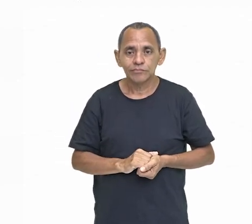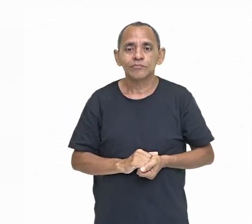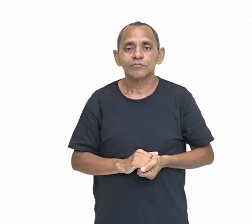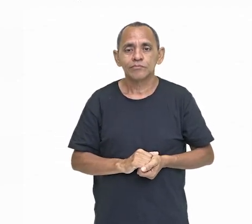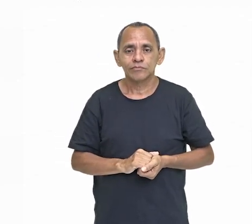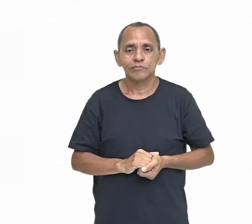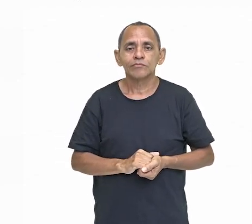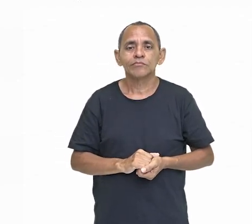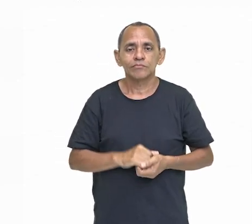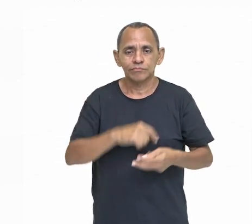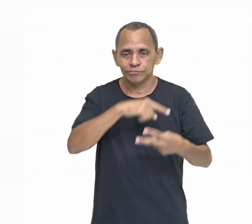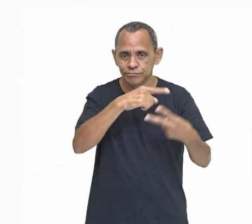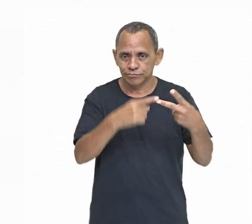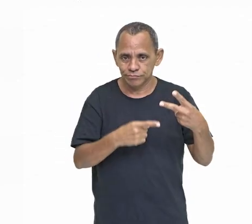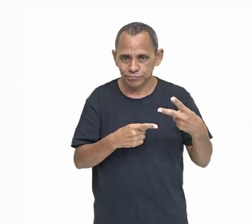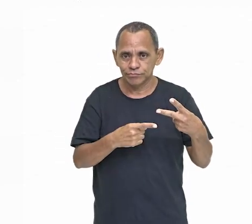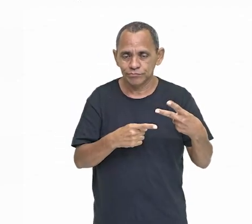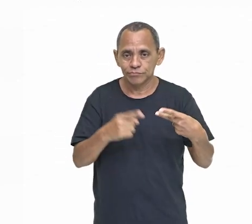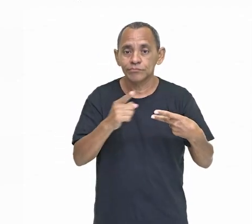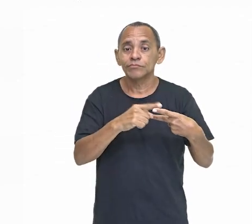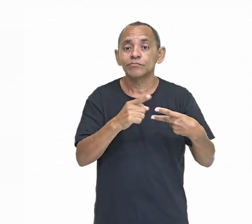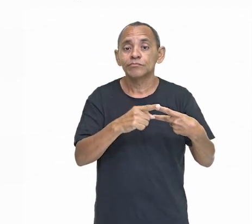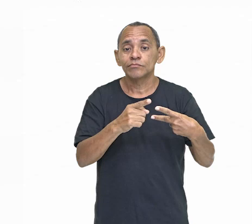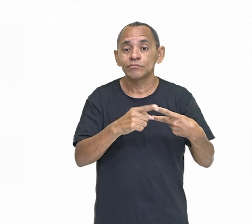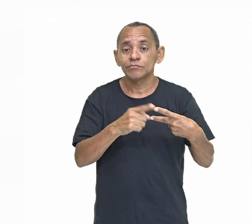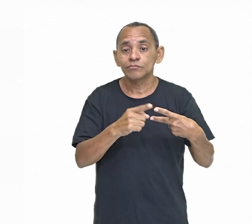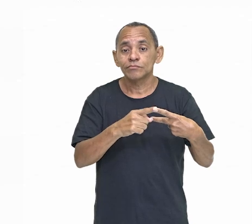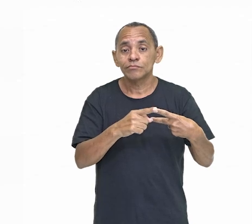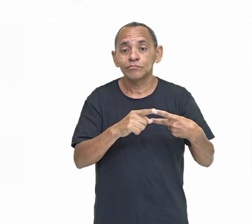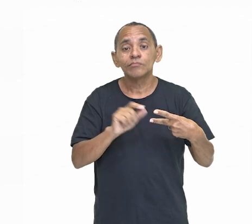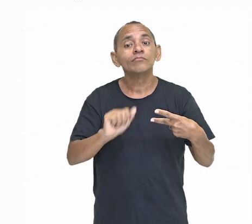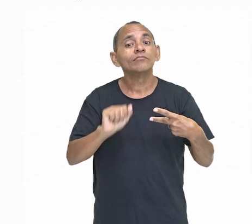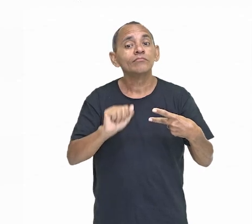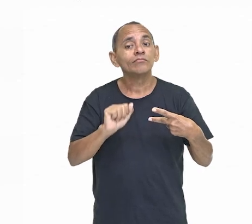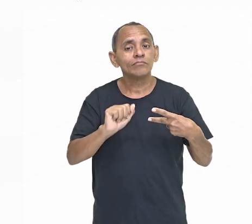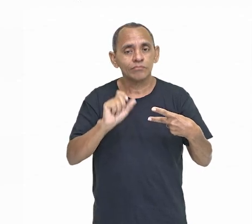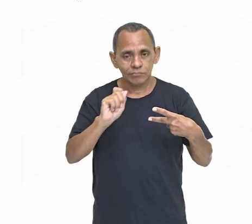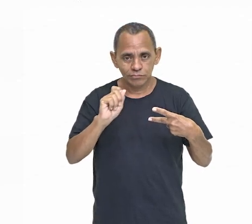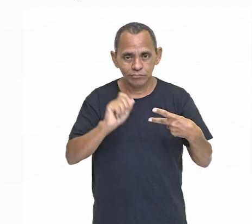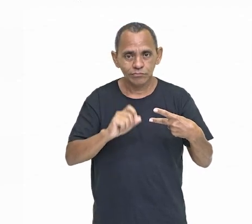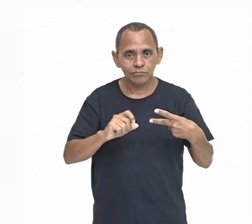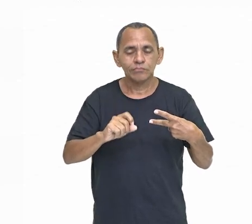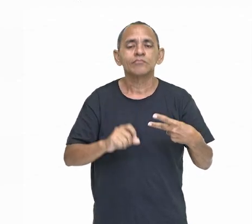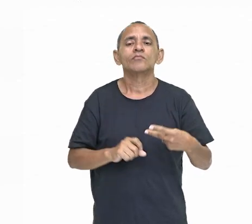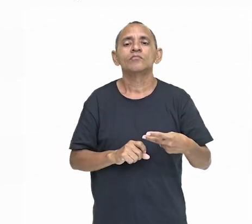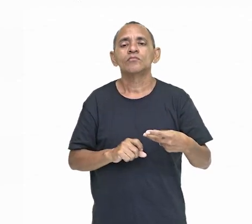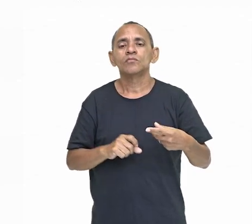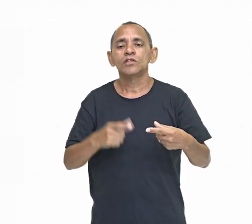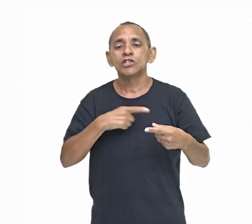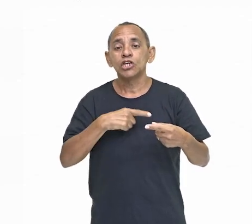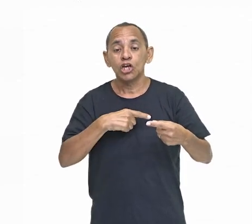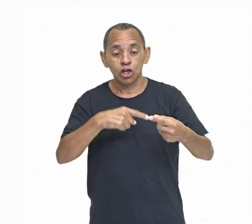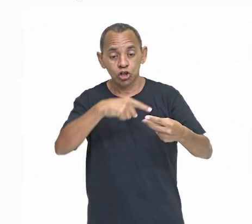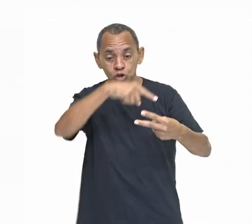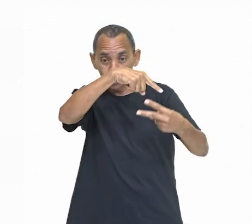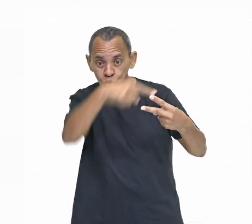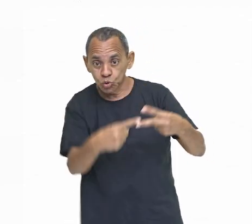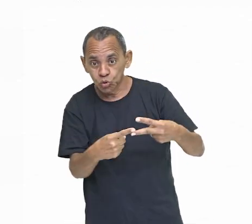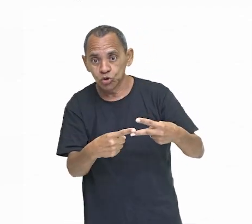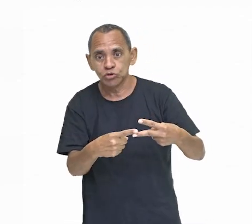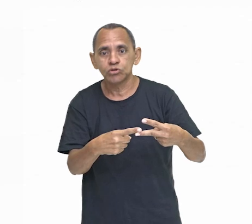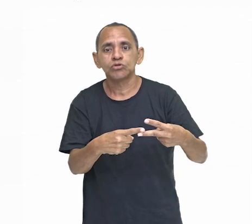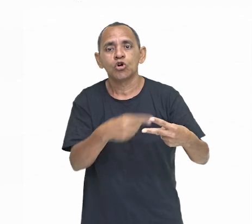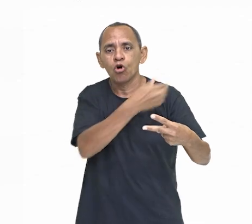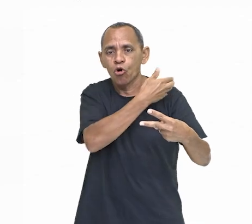de governo nós temos 2 aí. O governo pode ser exercido sob 2 regimes. Vejam lá.